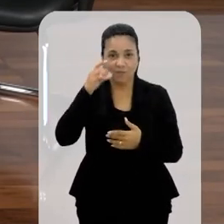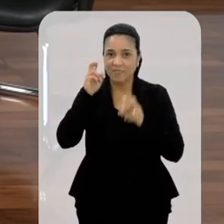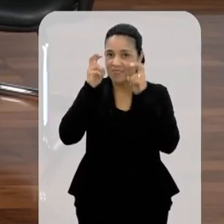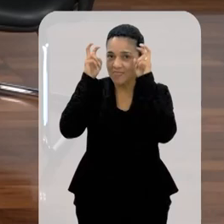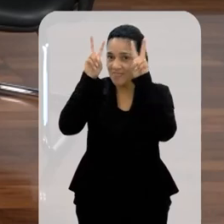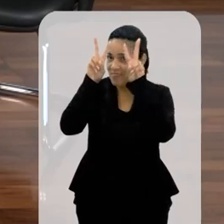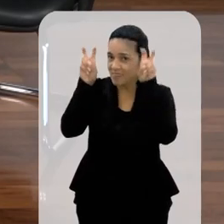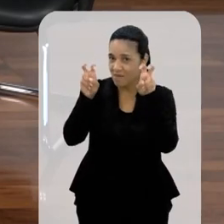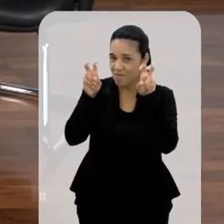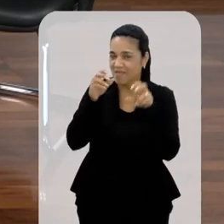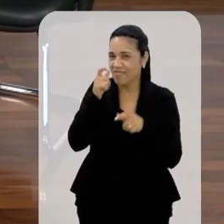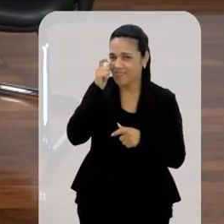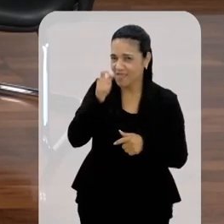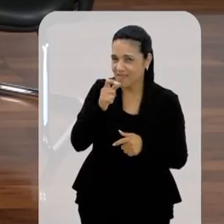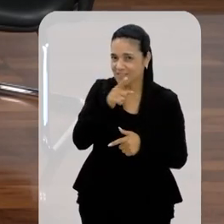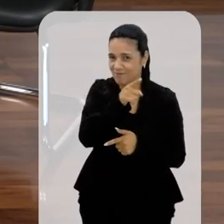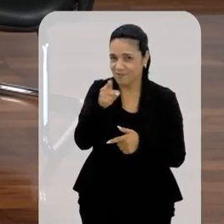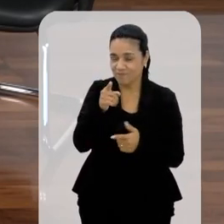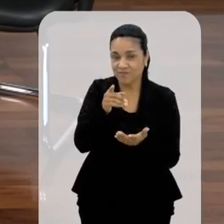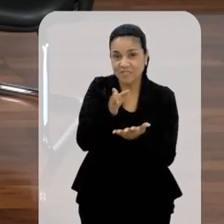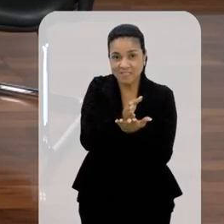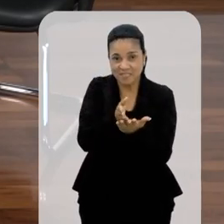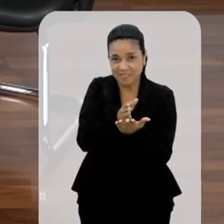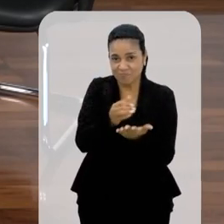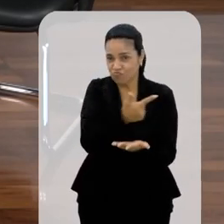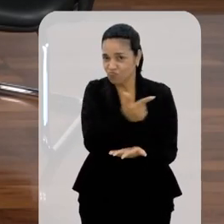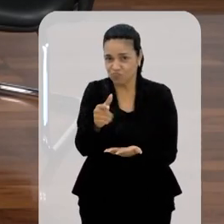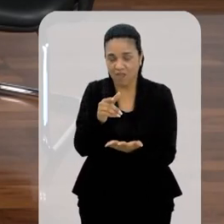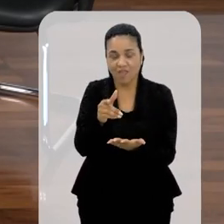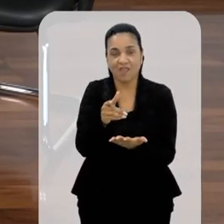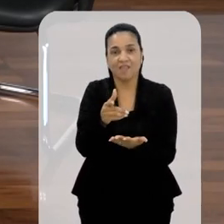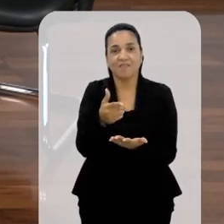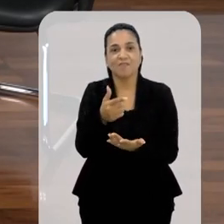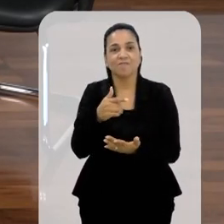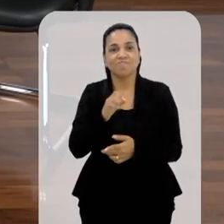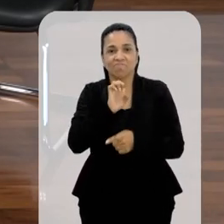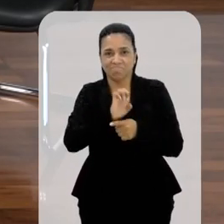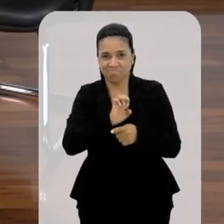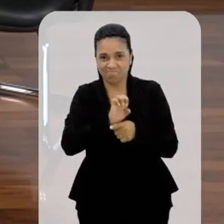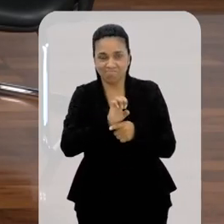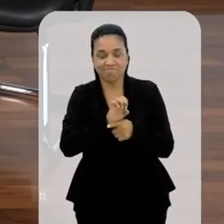um tema que nos interessa, porque aqui nós falamos do Rio Sem Fronteiras,